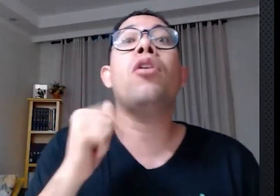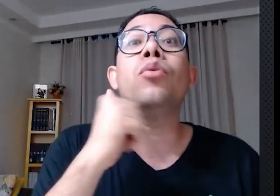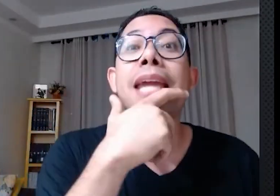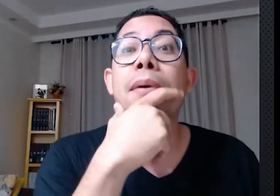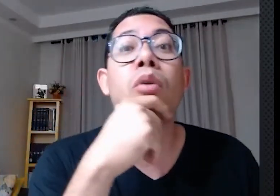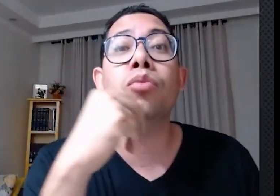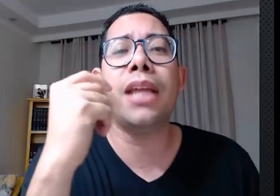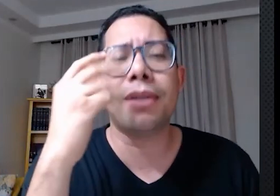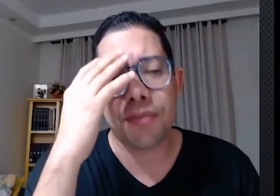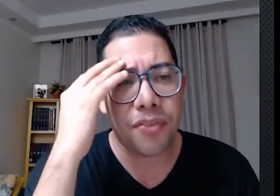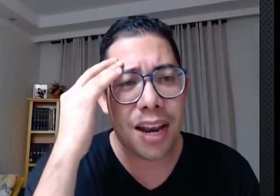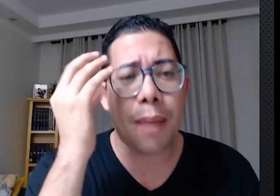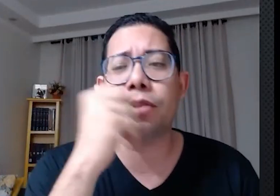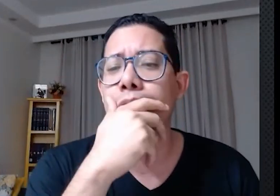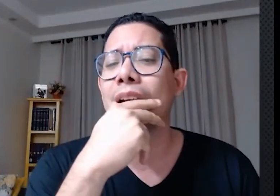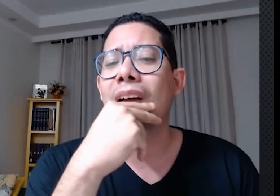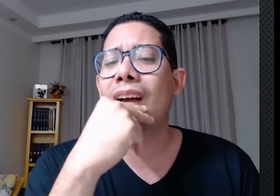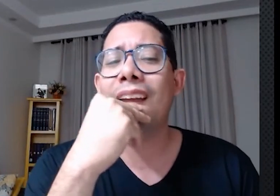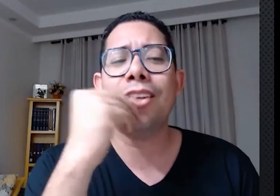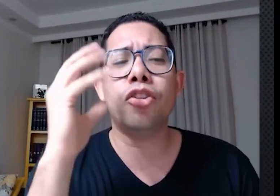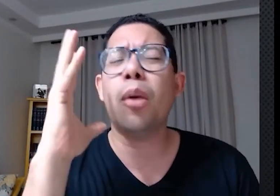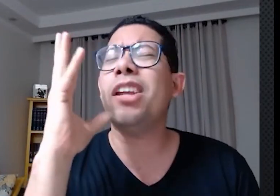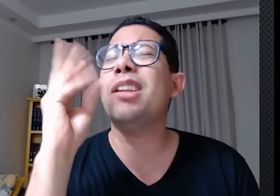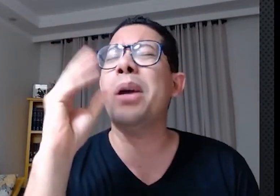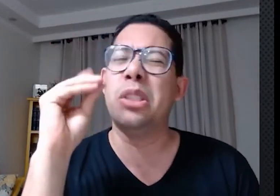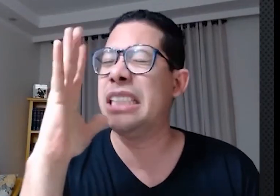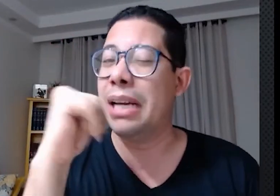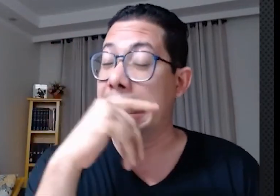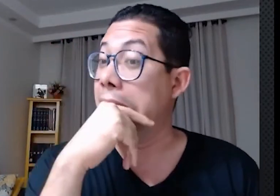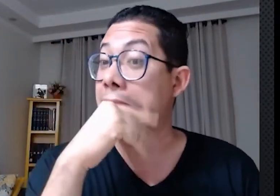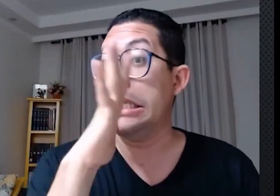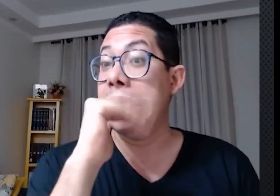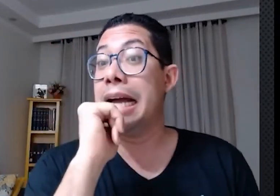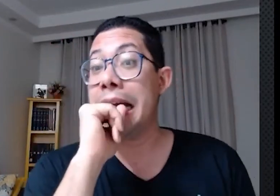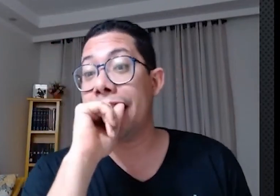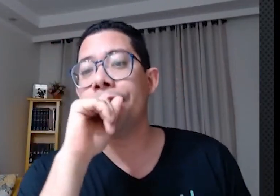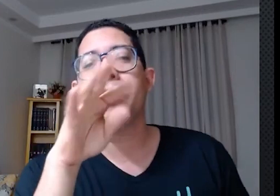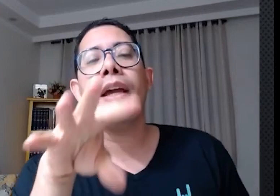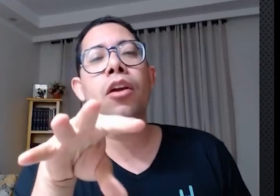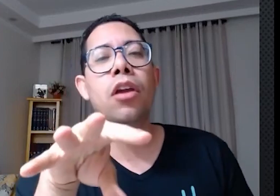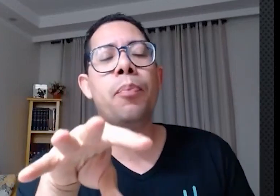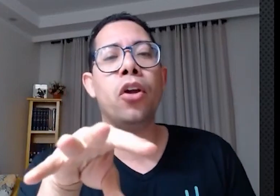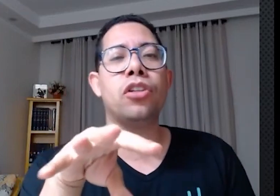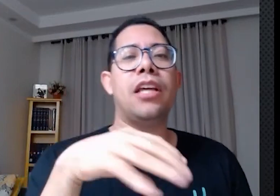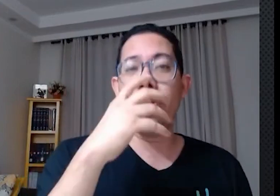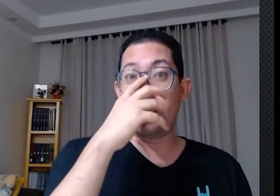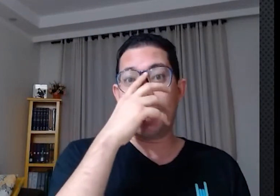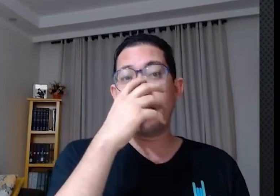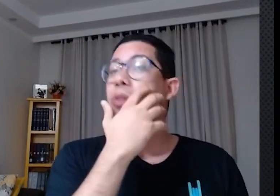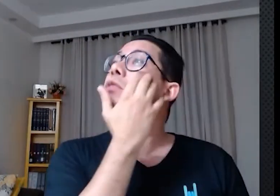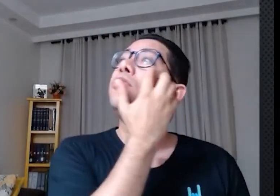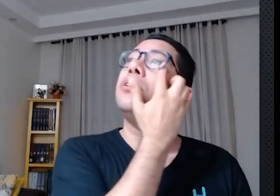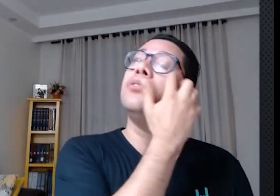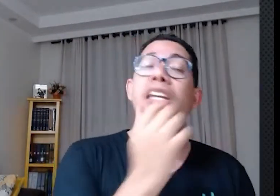pastor, qual que é o tema? Qual que é o tema que você vai falar, pastor? Só pra gente ter uma noção aqui, E por que eu tô dizendo isso?